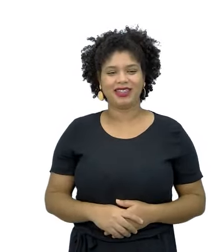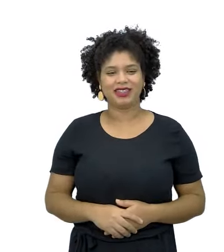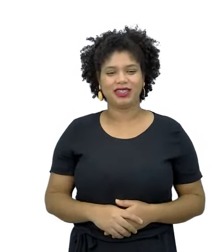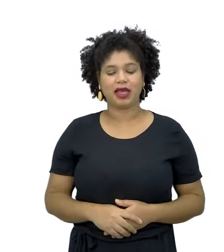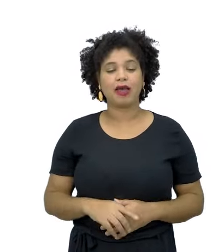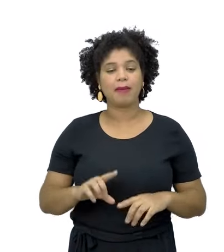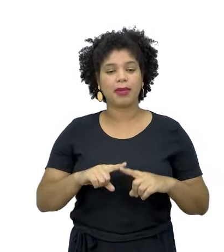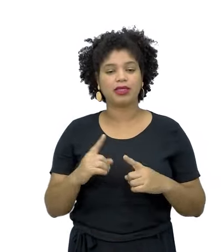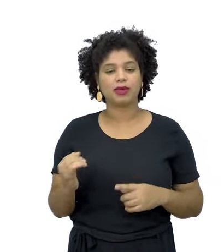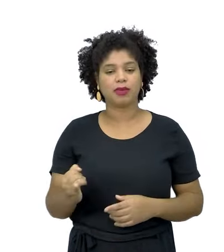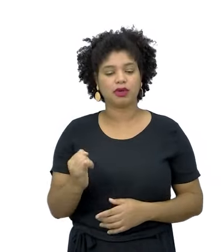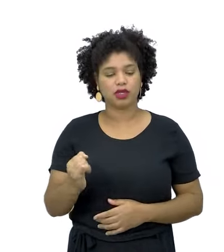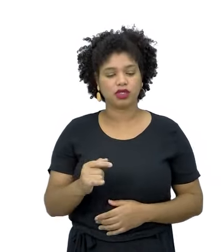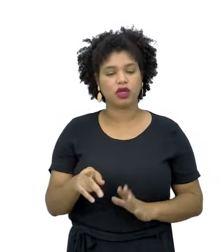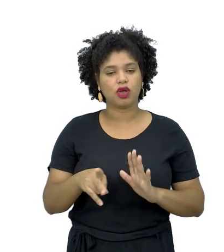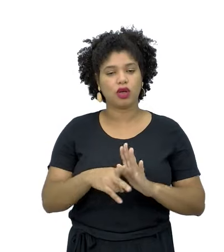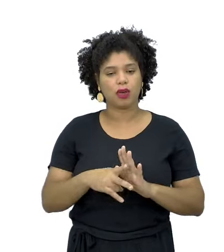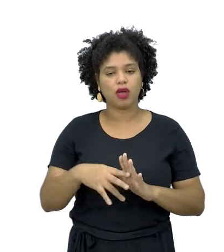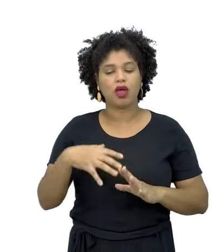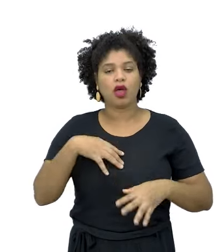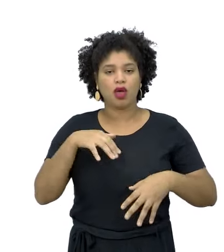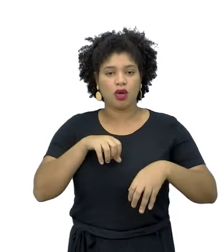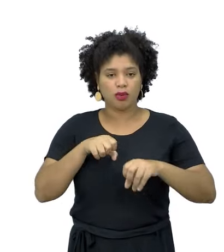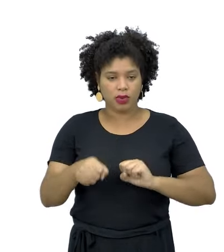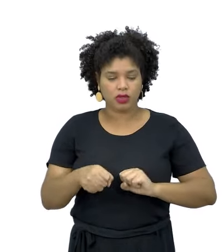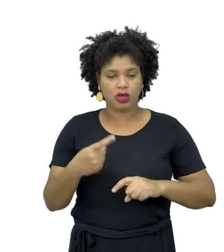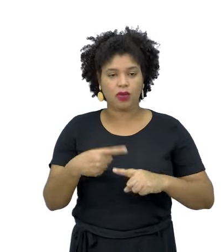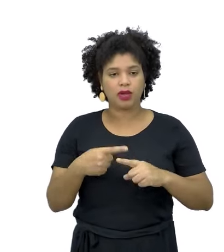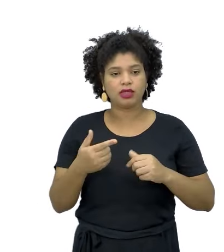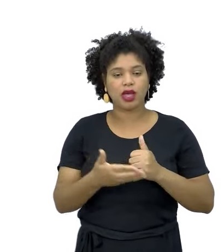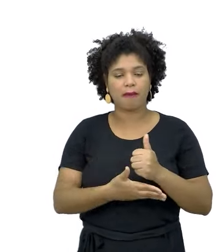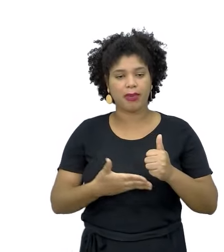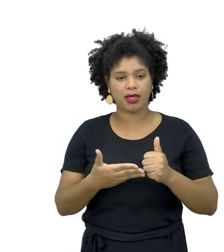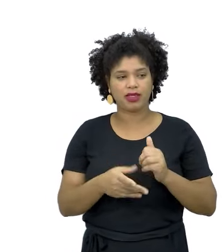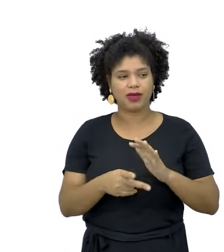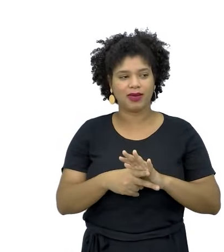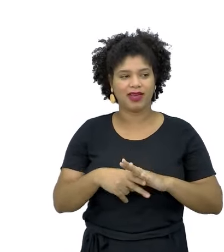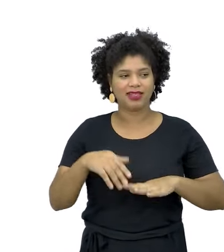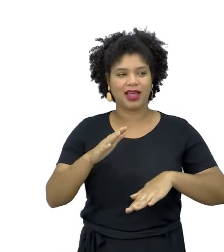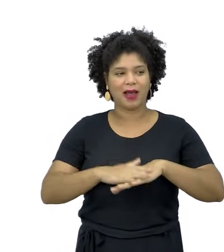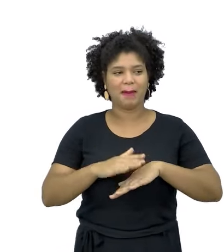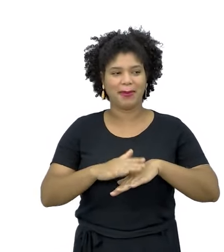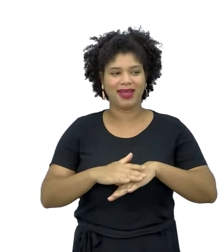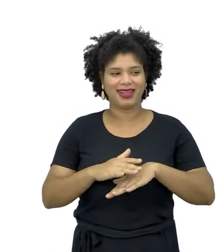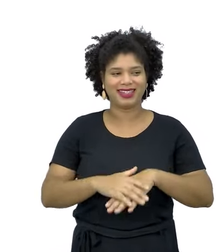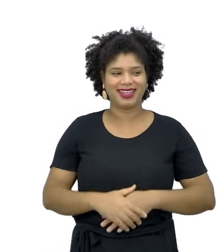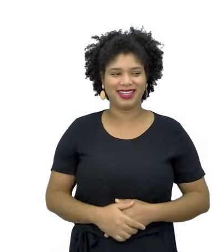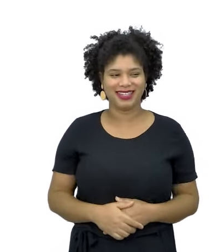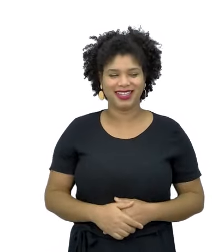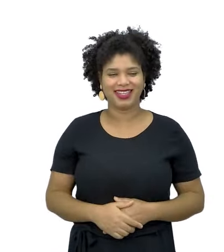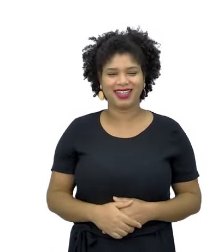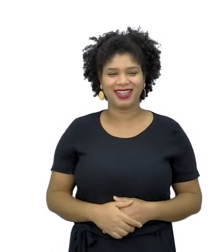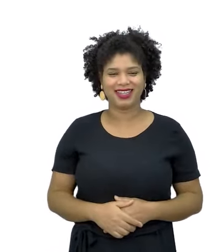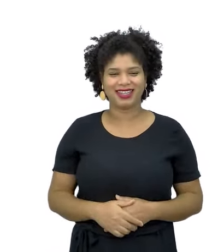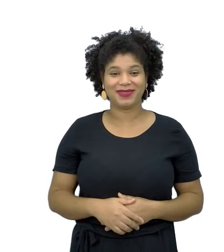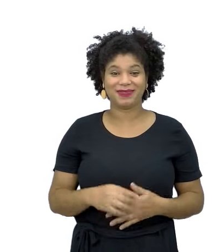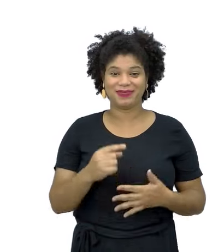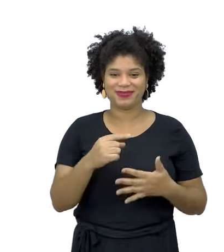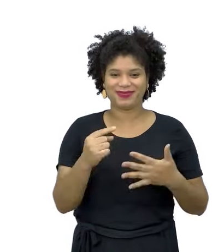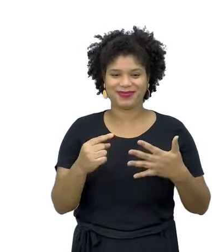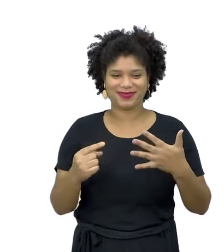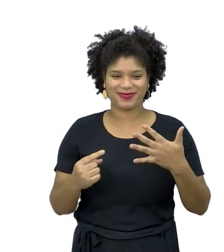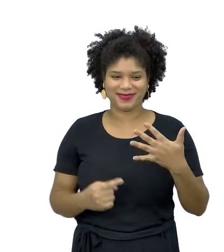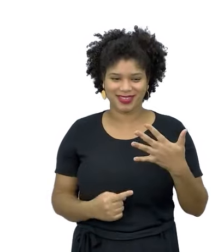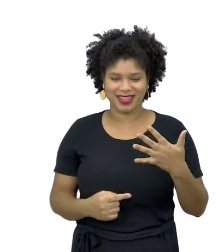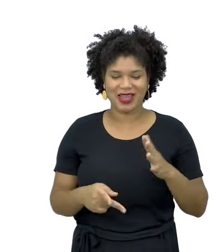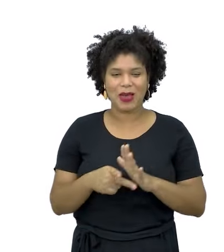mais importante desta formação, por ser um dos pilares da nossa prática pedagógica, pois ele serve como norte para